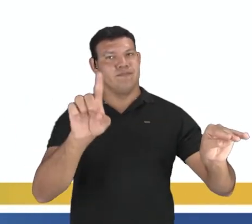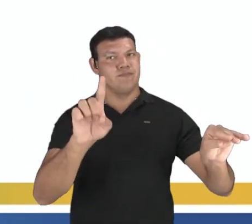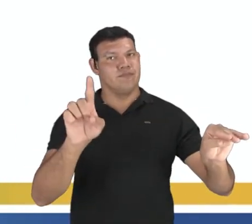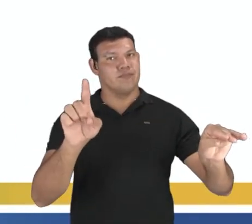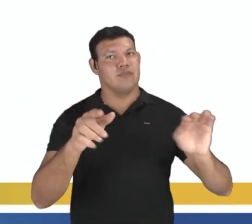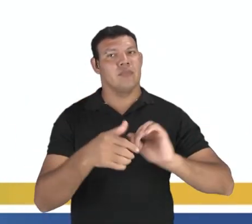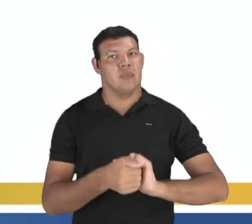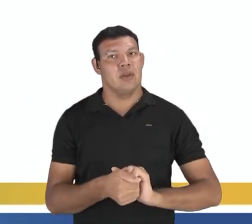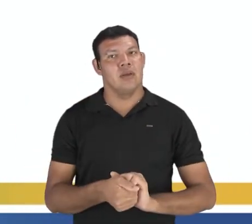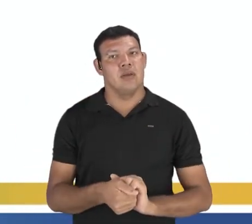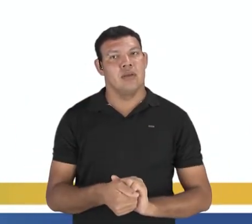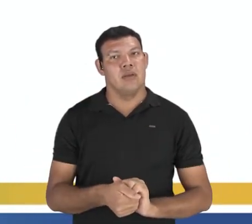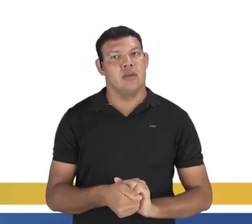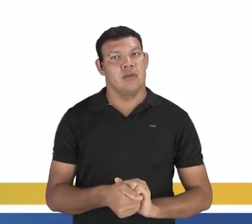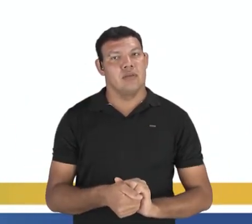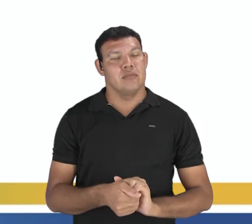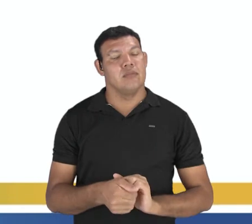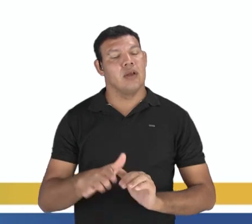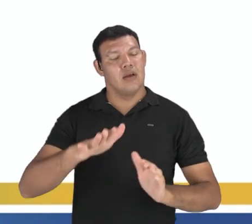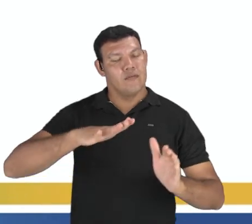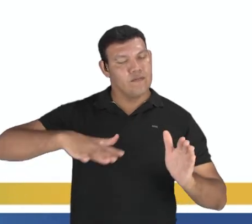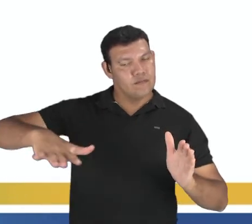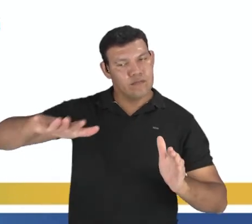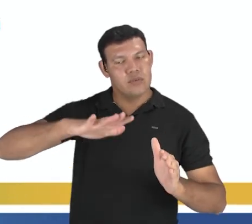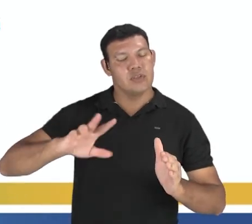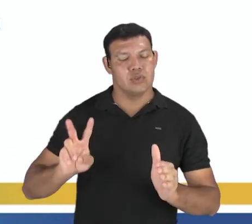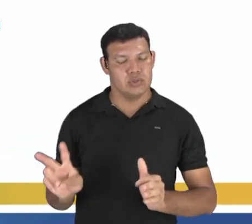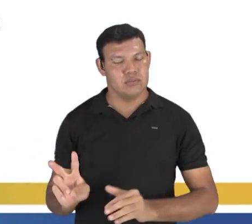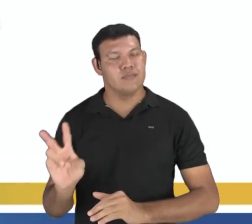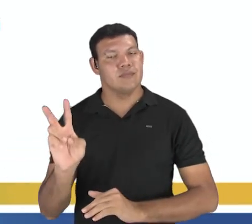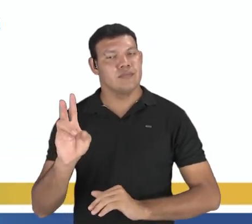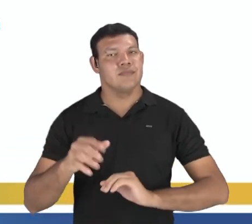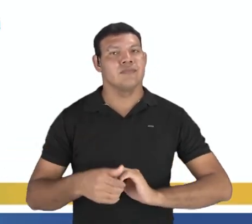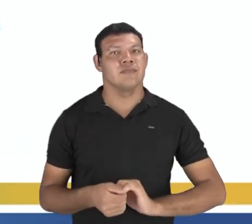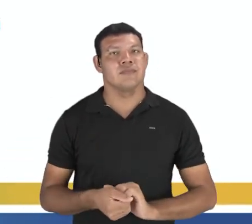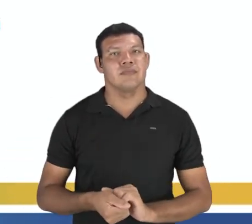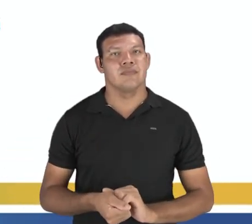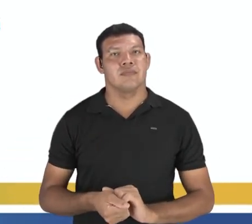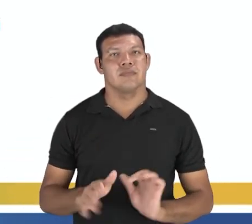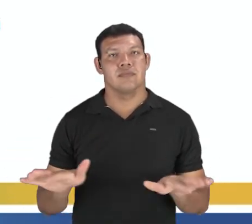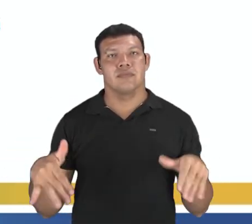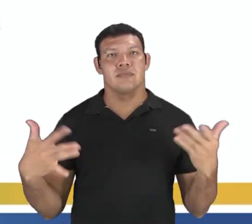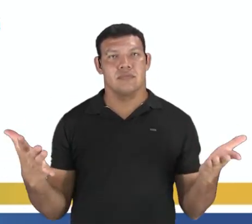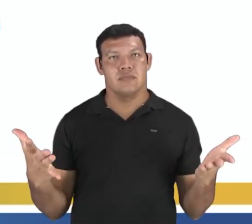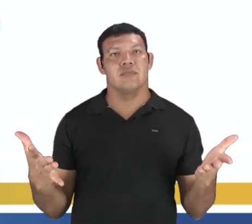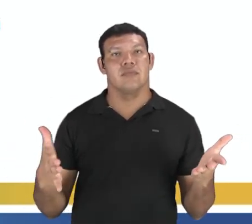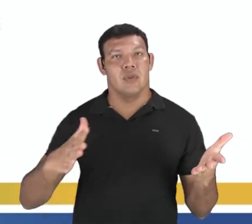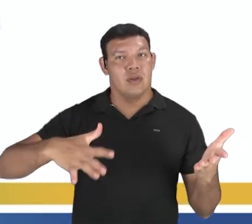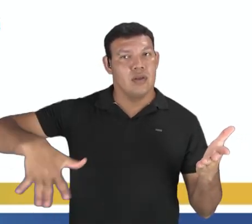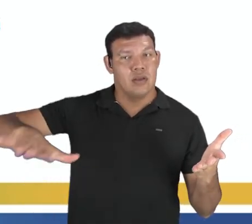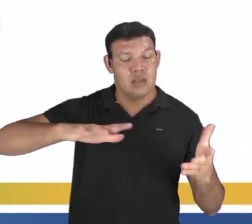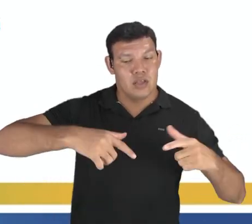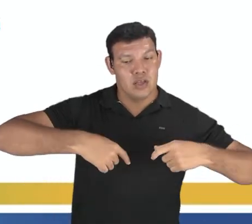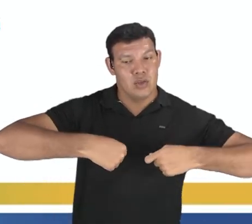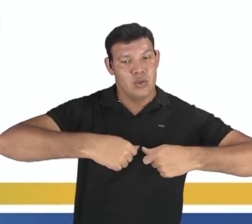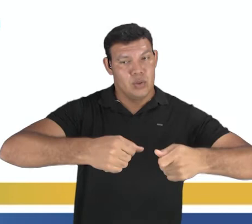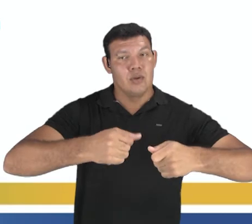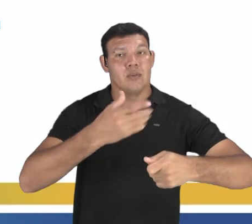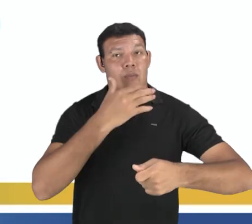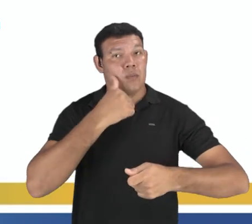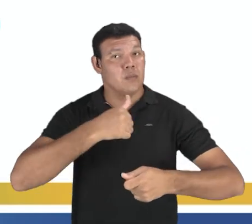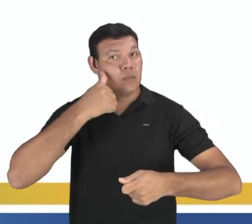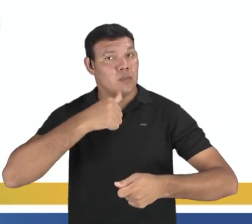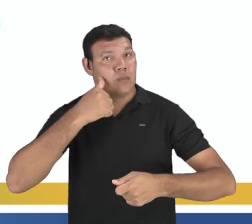nós vamos ter valor em área, tudo bem? Então, nós temos aí a área do terreno de